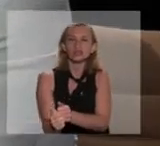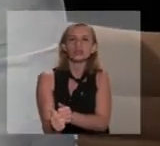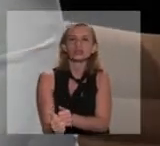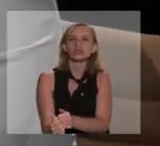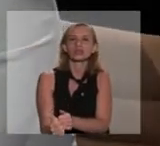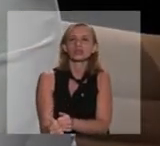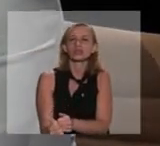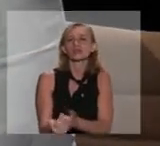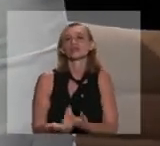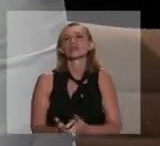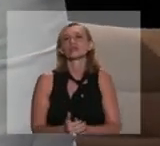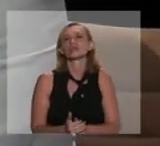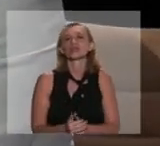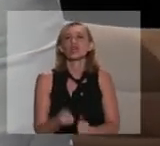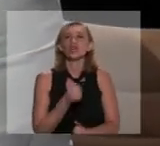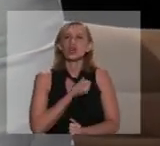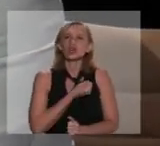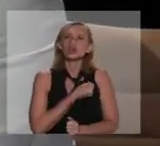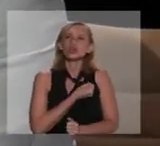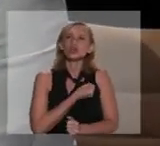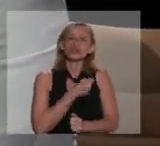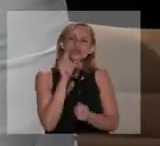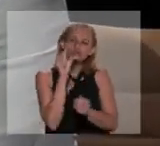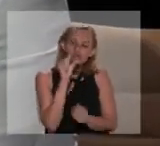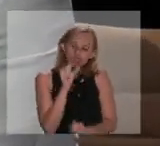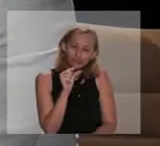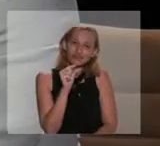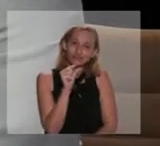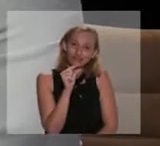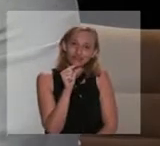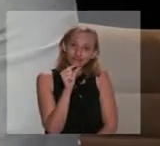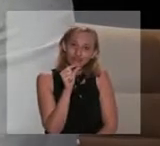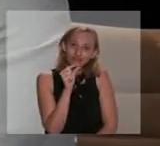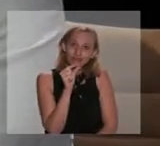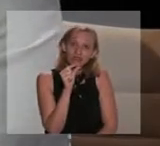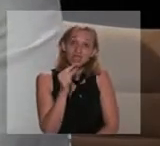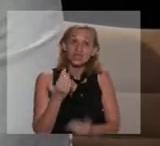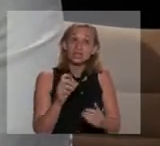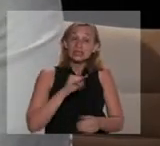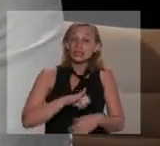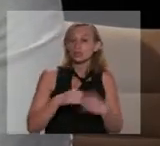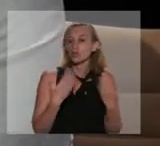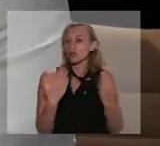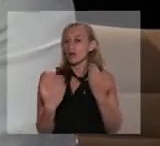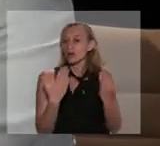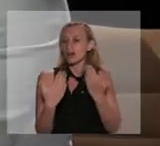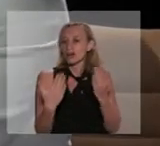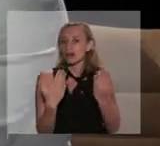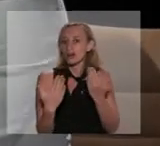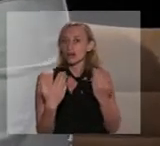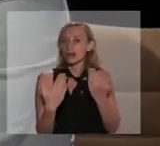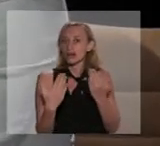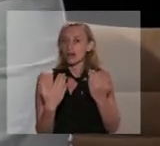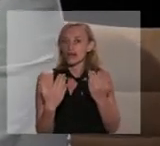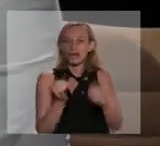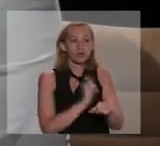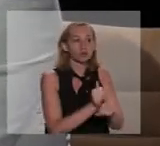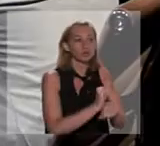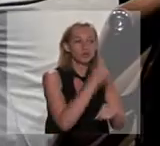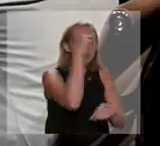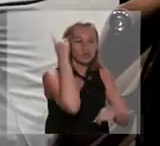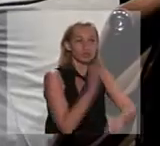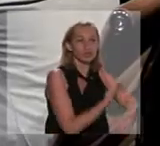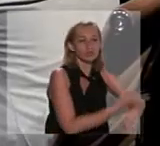visualizações e de seguidores é um número ainda muito pequeno, né, se comparado aos